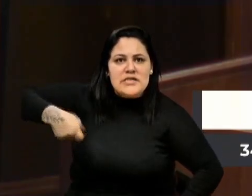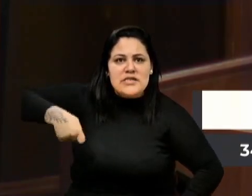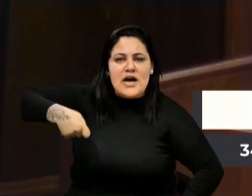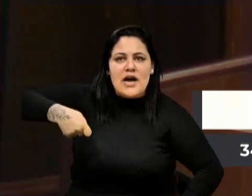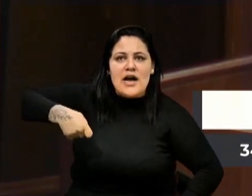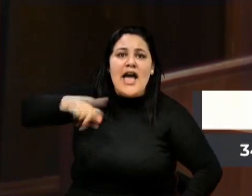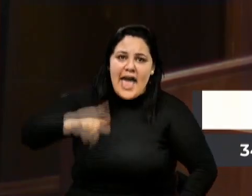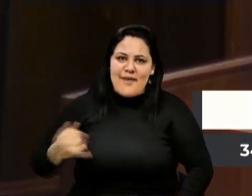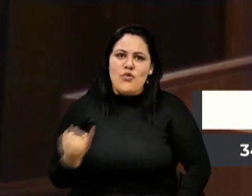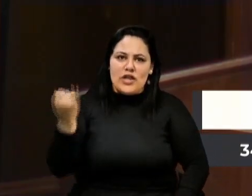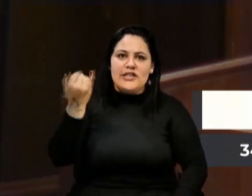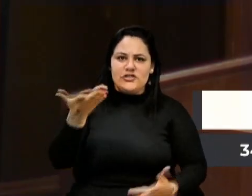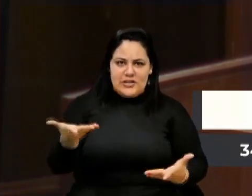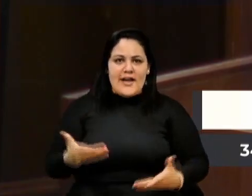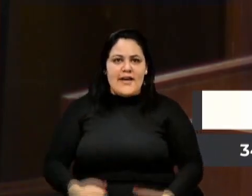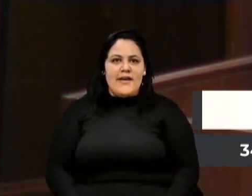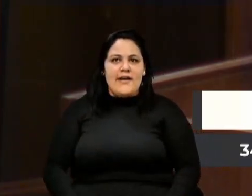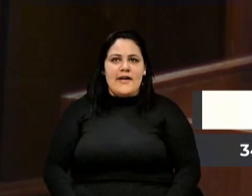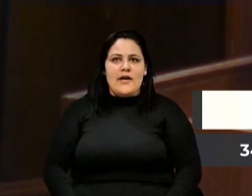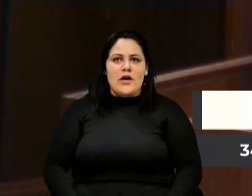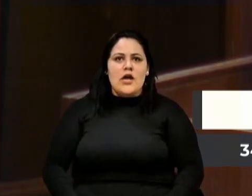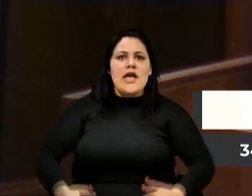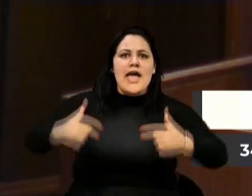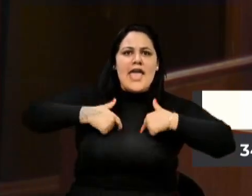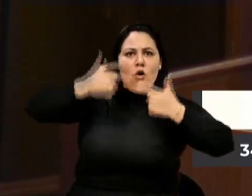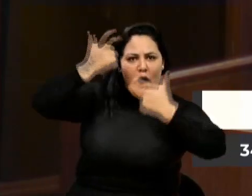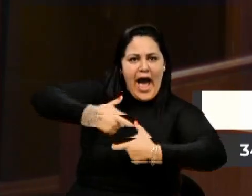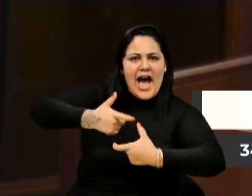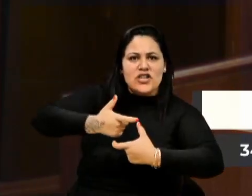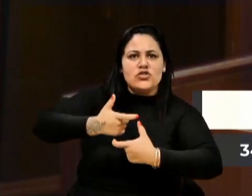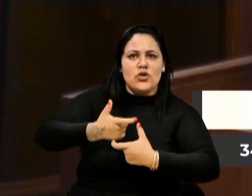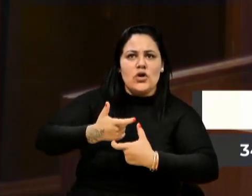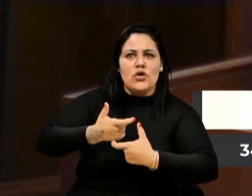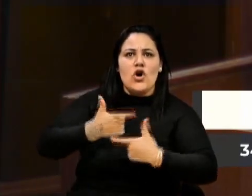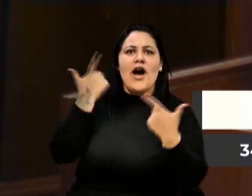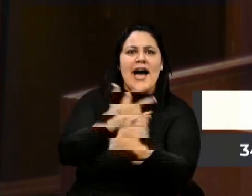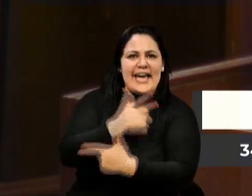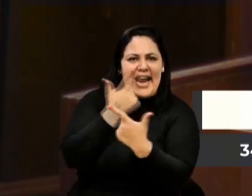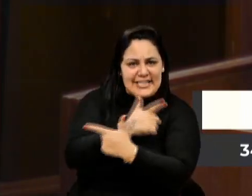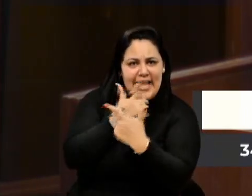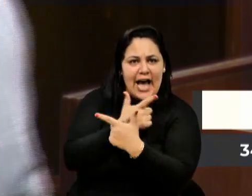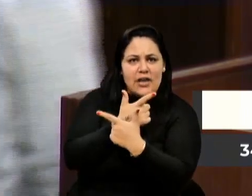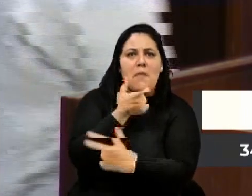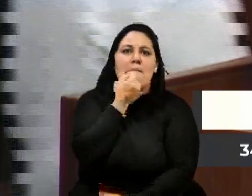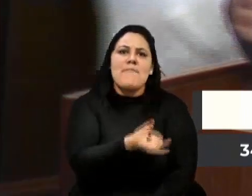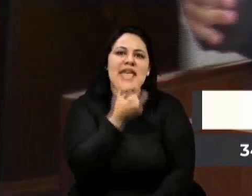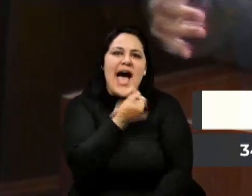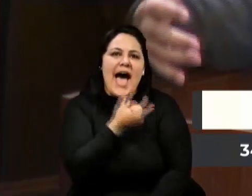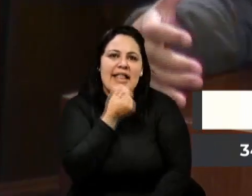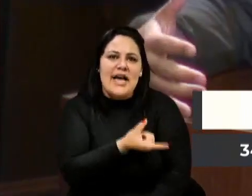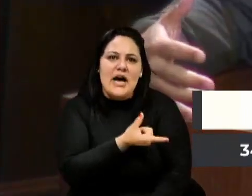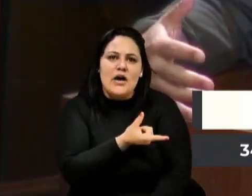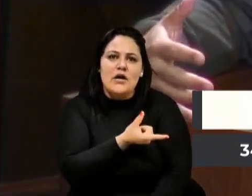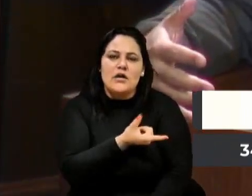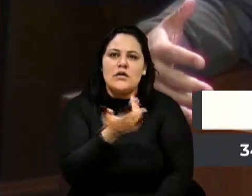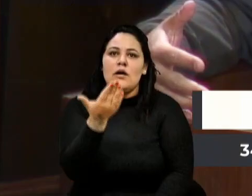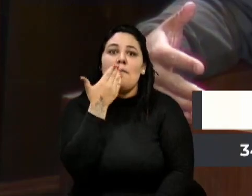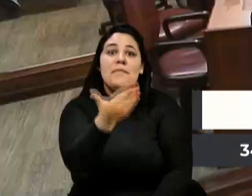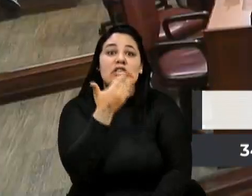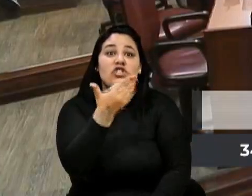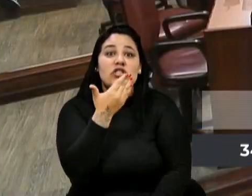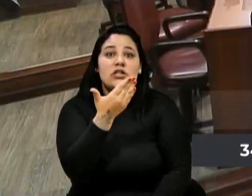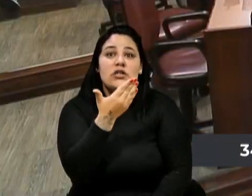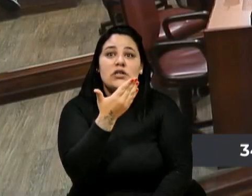são importantes. Eu acho engraçado. Questão de ordem, presidente. Questão de ordem, presidente. Eu pedi